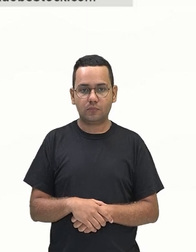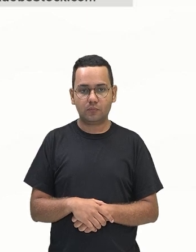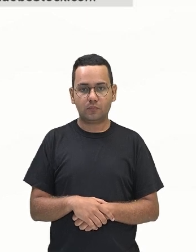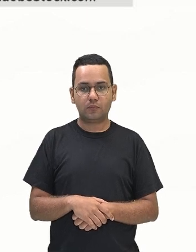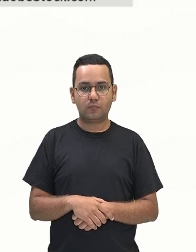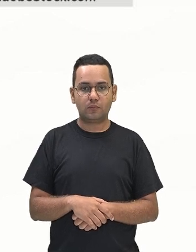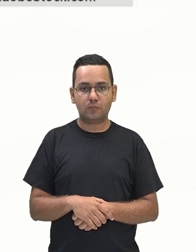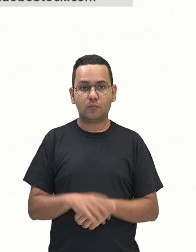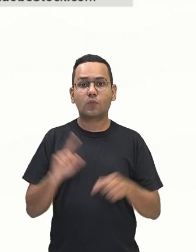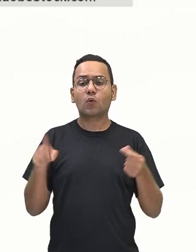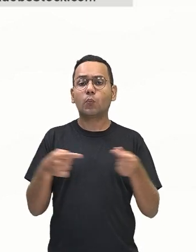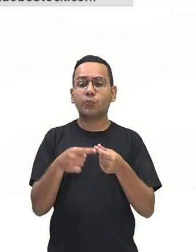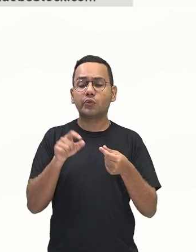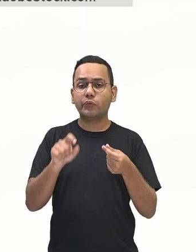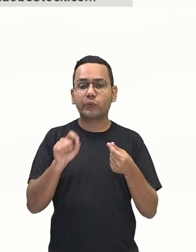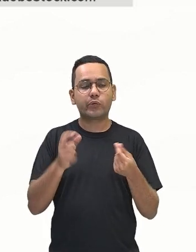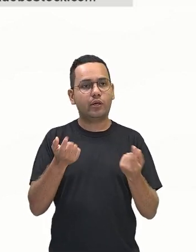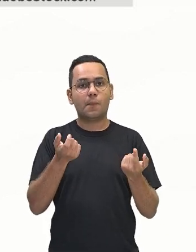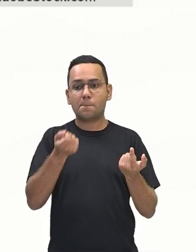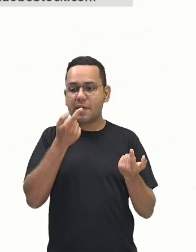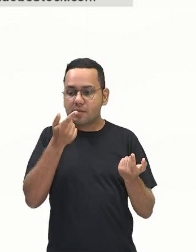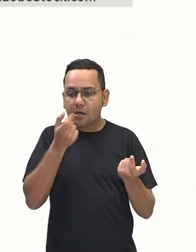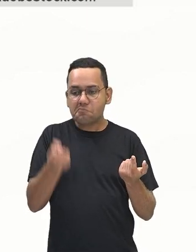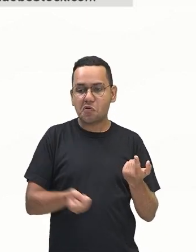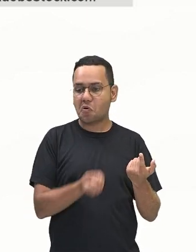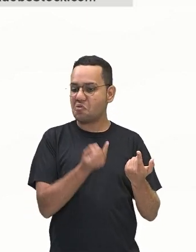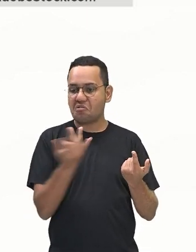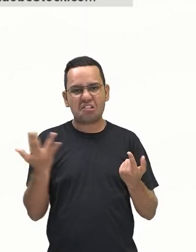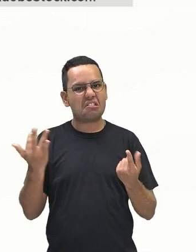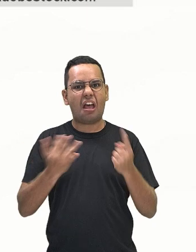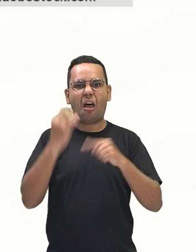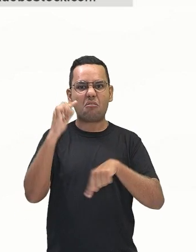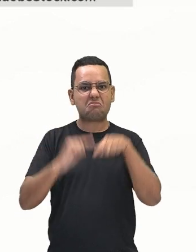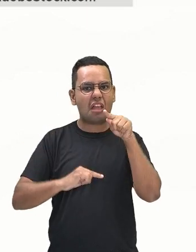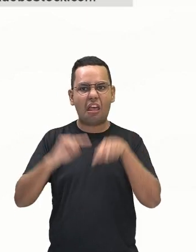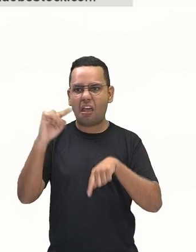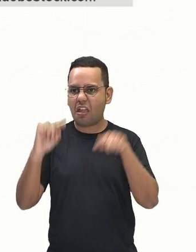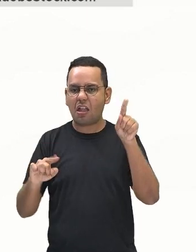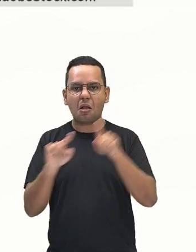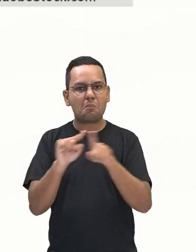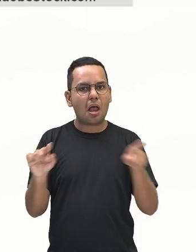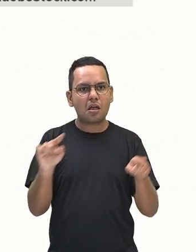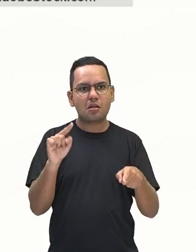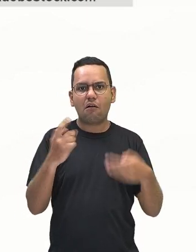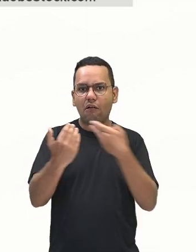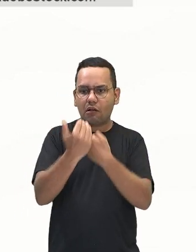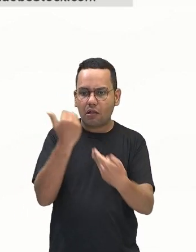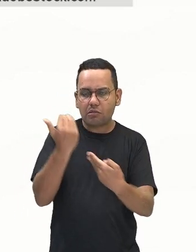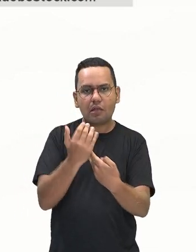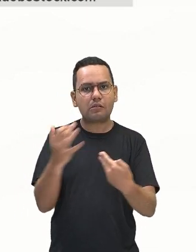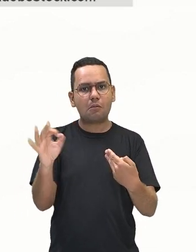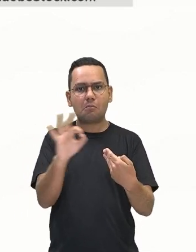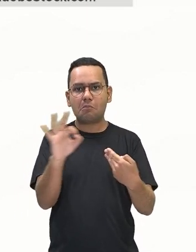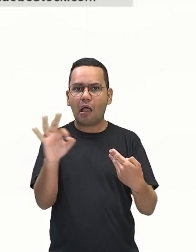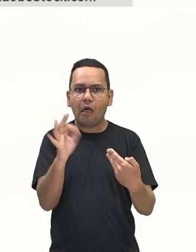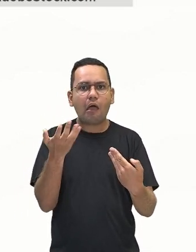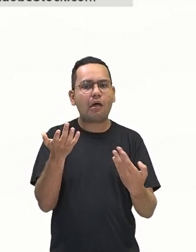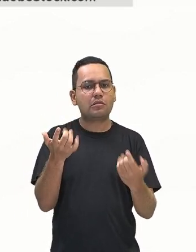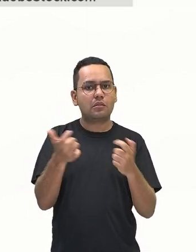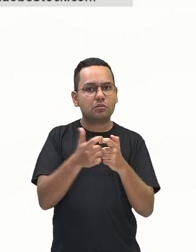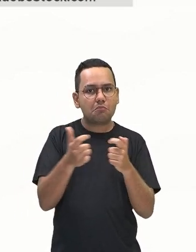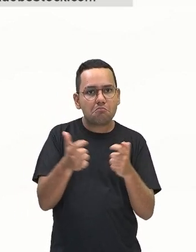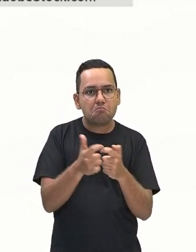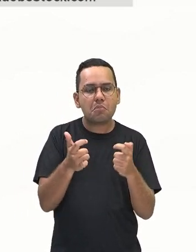com dosagens corretas, né, que não estão indicados, apropriados para aquilo que